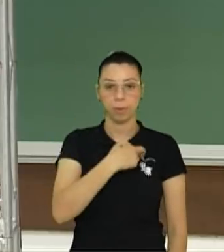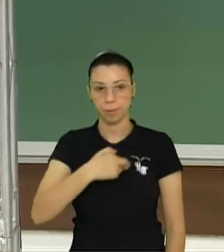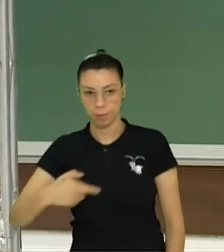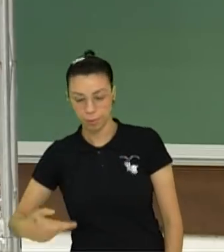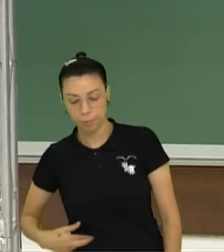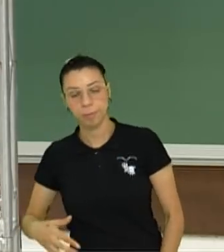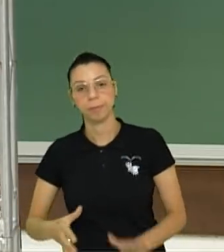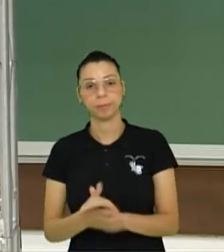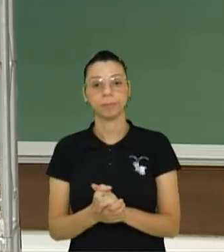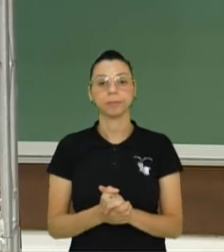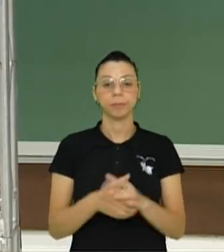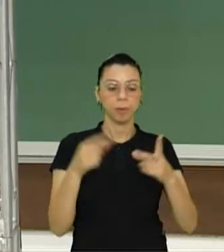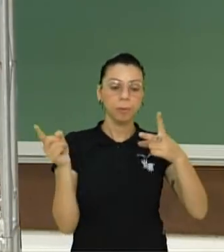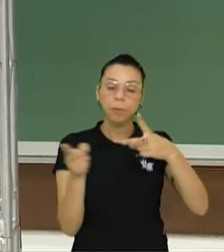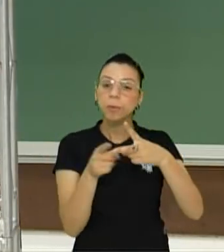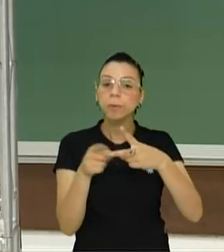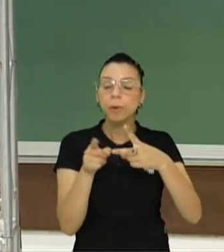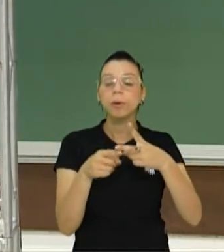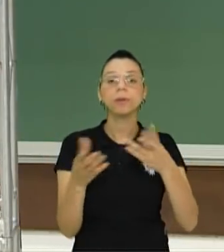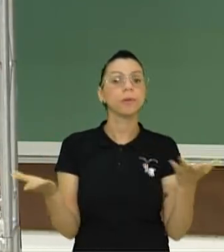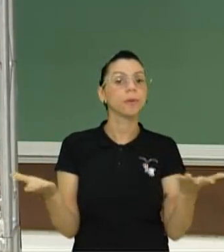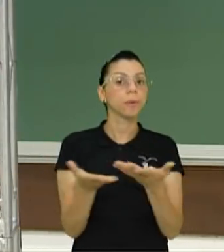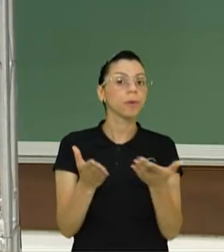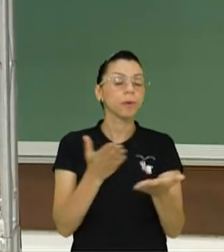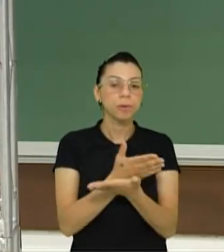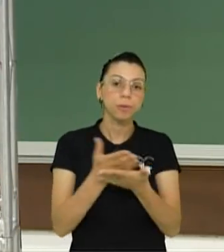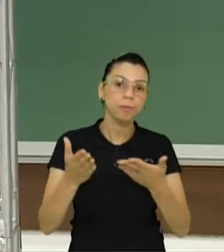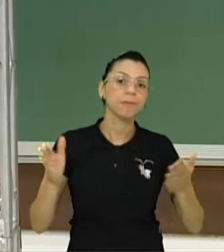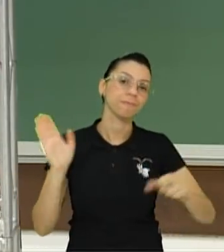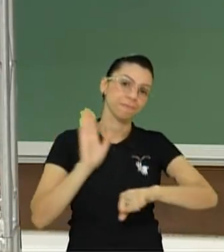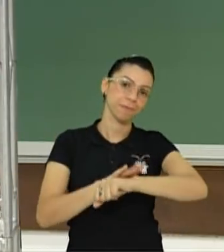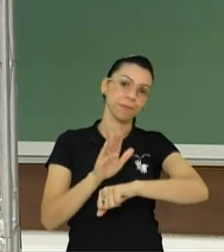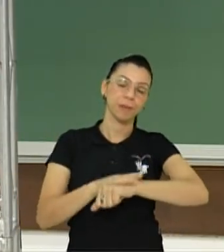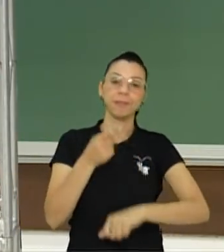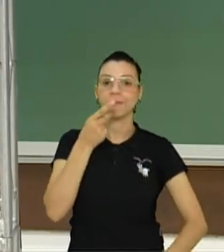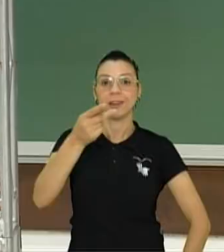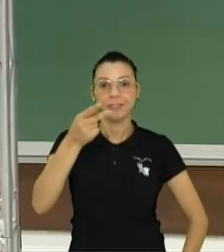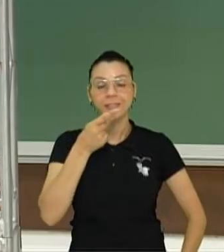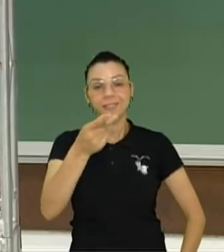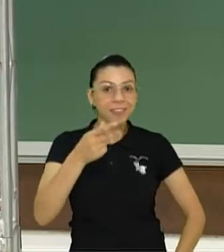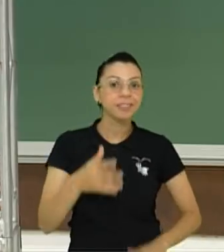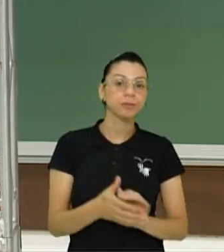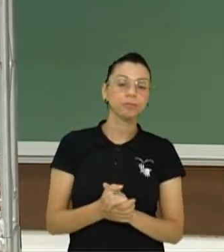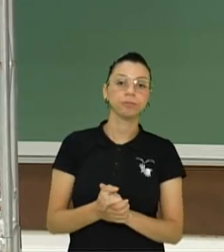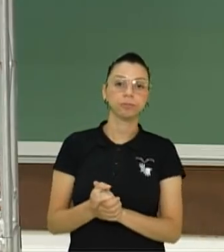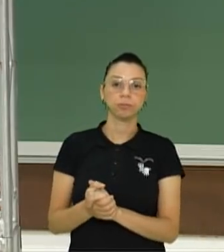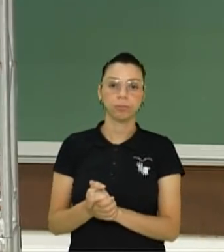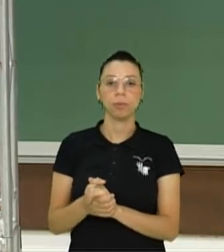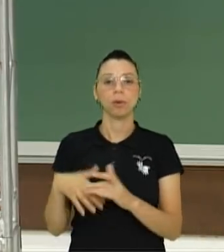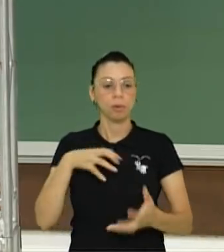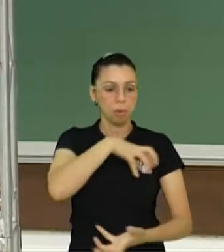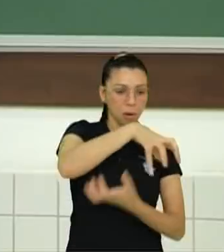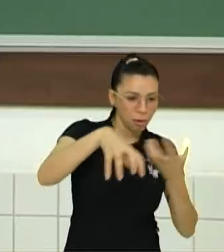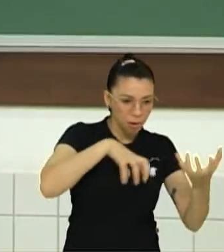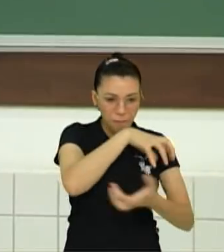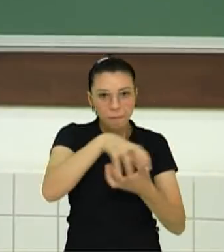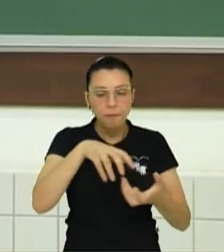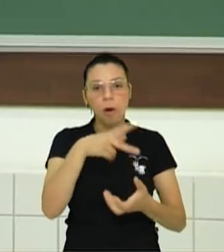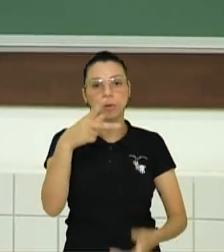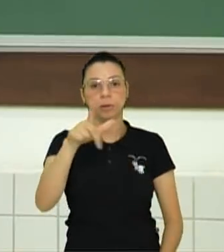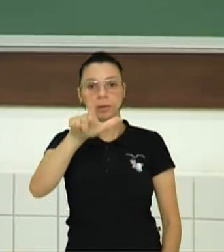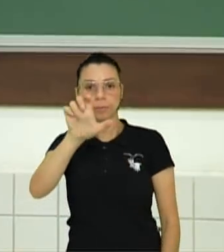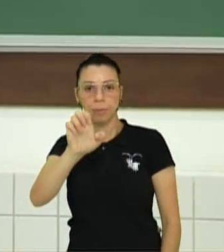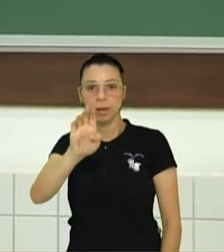da aula passada, pegamos aquelas magistraturas e agora chegou o grande momento que eu estou toda hora falando, as conquistas plebeias, a revolta